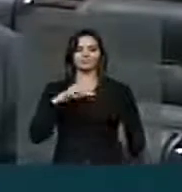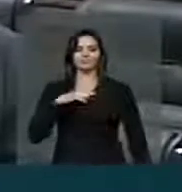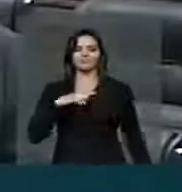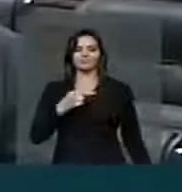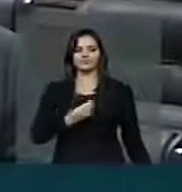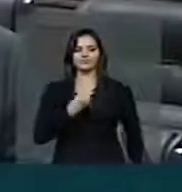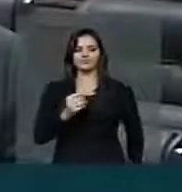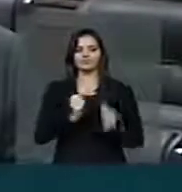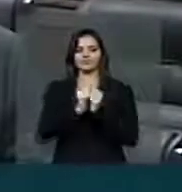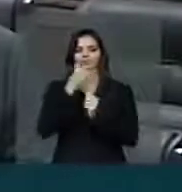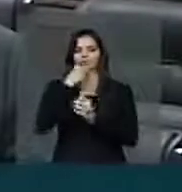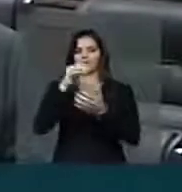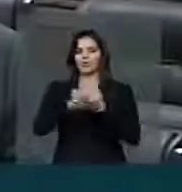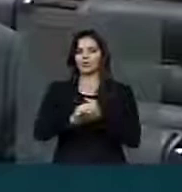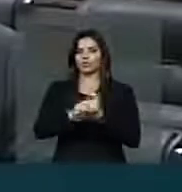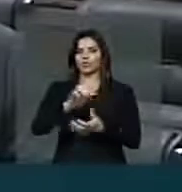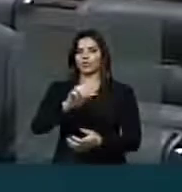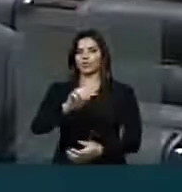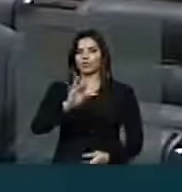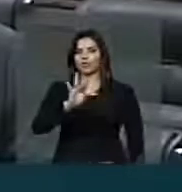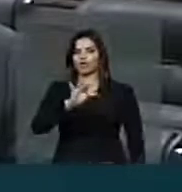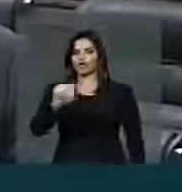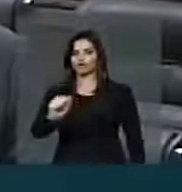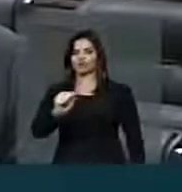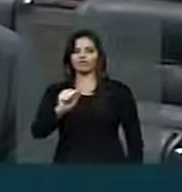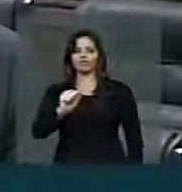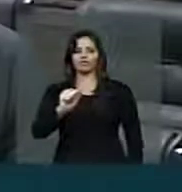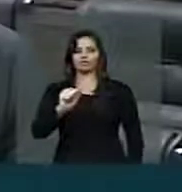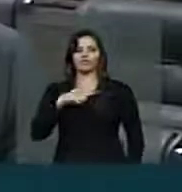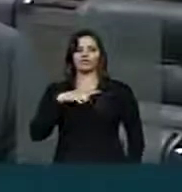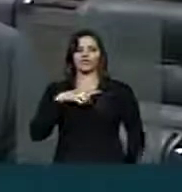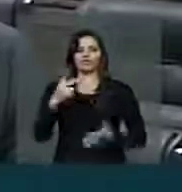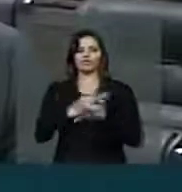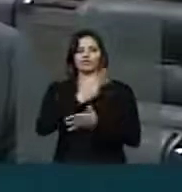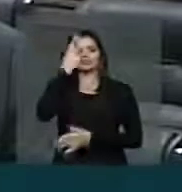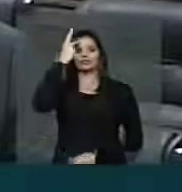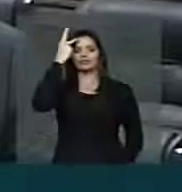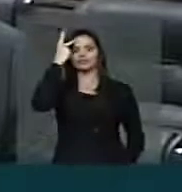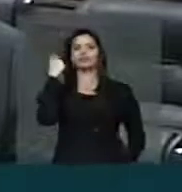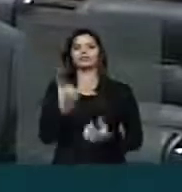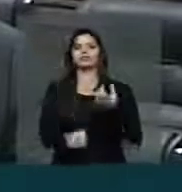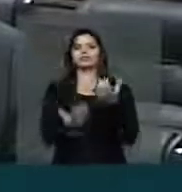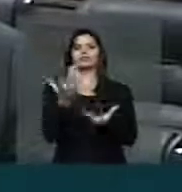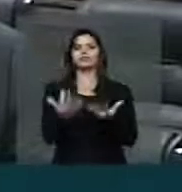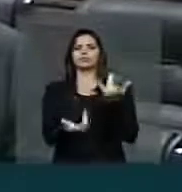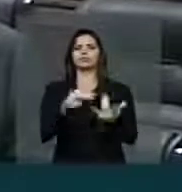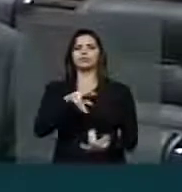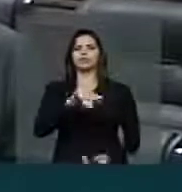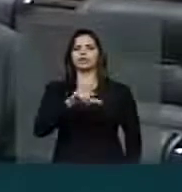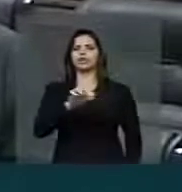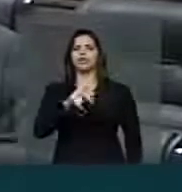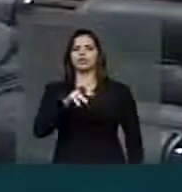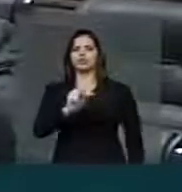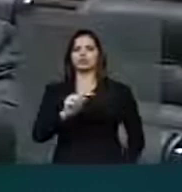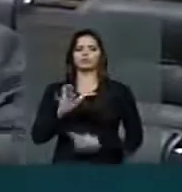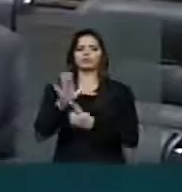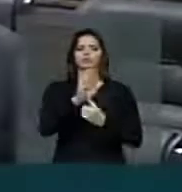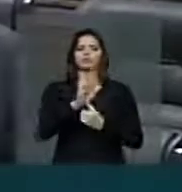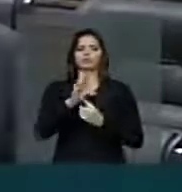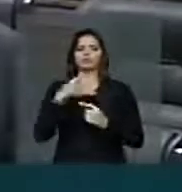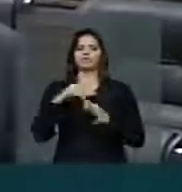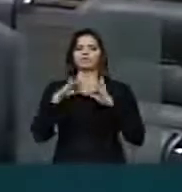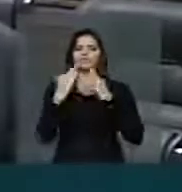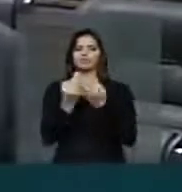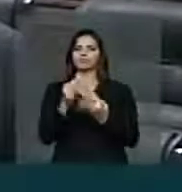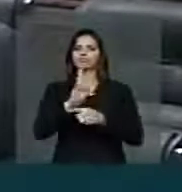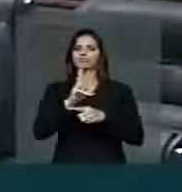estar com o seu marido Otto, vereador, lá em São Paulo, no incêndio da favela Heliópolis, mostrando a preocupação da família com a questão social. Parabéns,